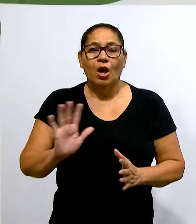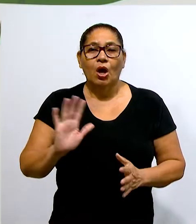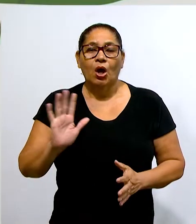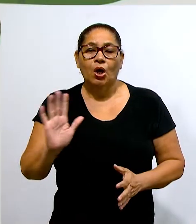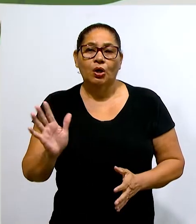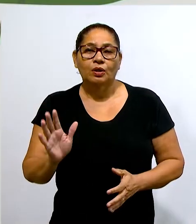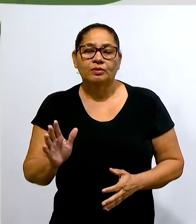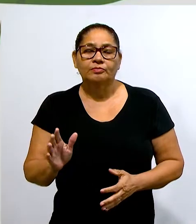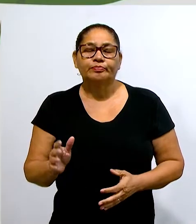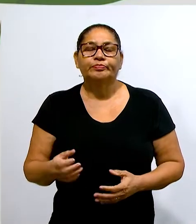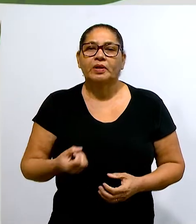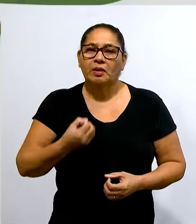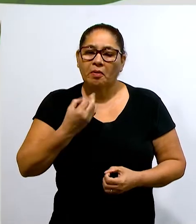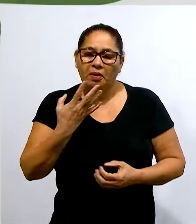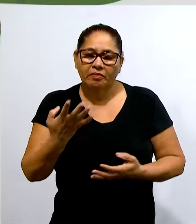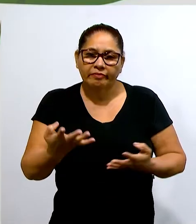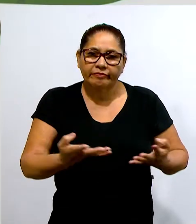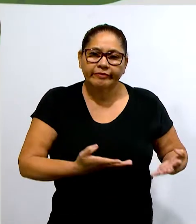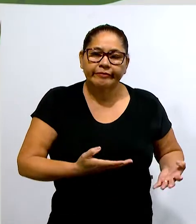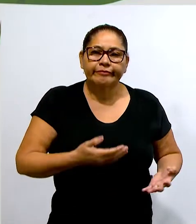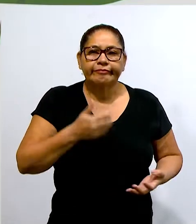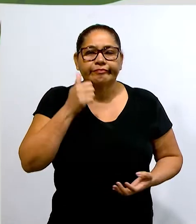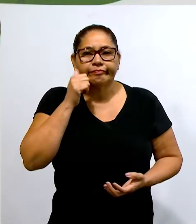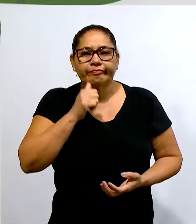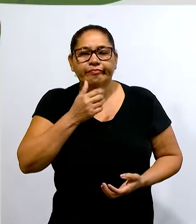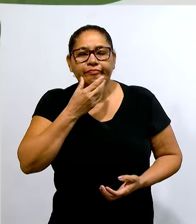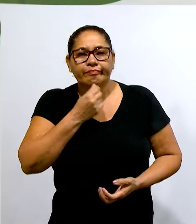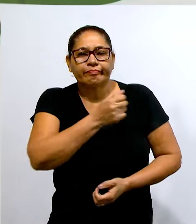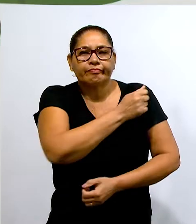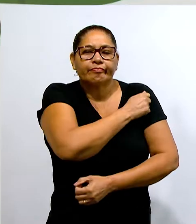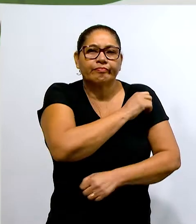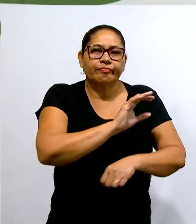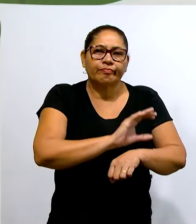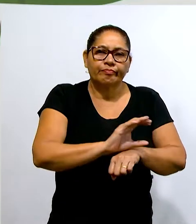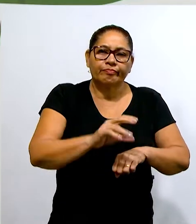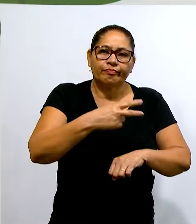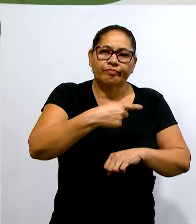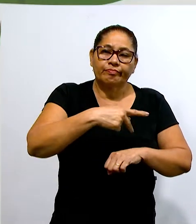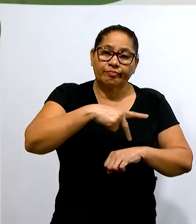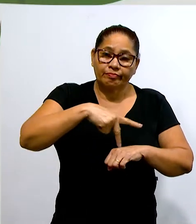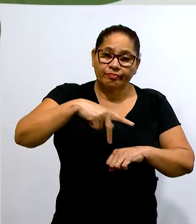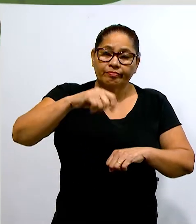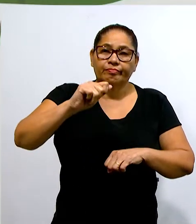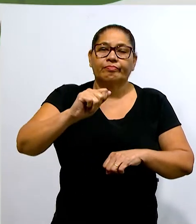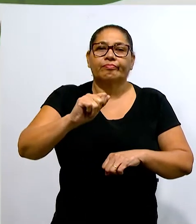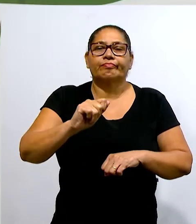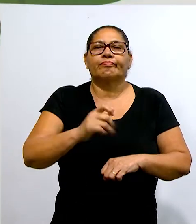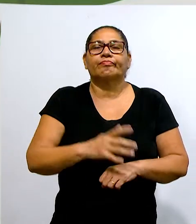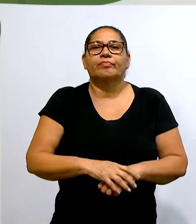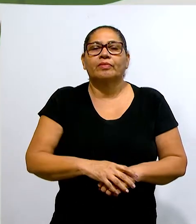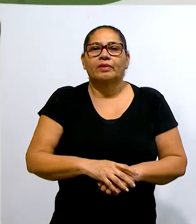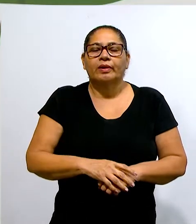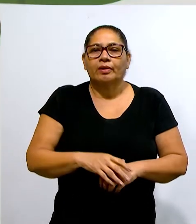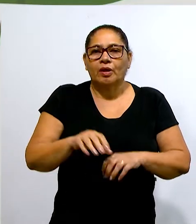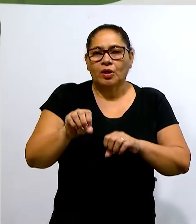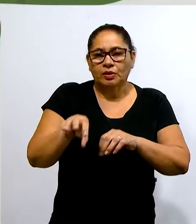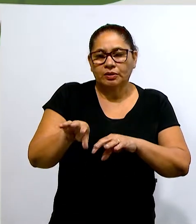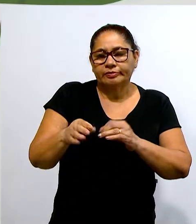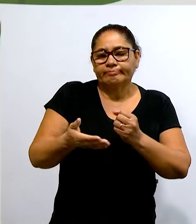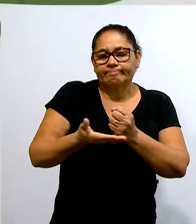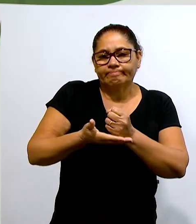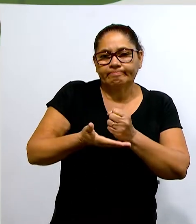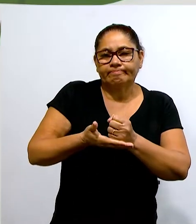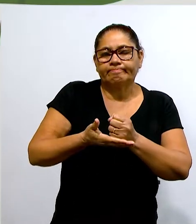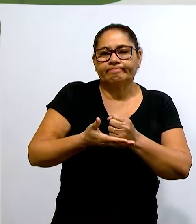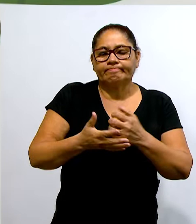Olá, saudações alunos e alunas do curso de pós-graduação Docência na Educação Básica do